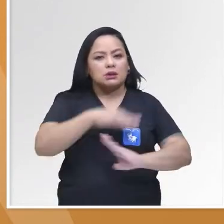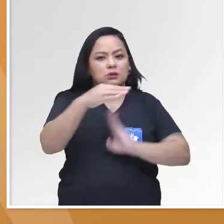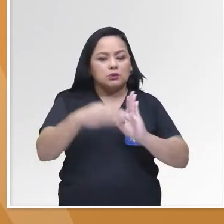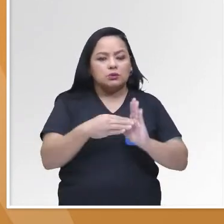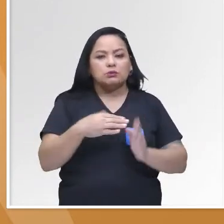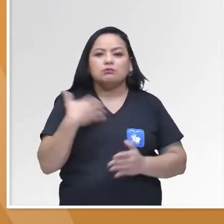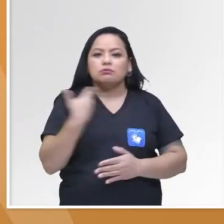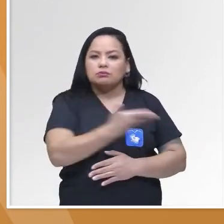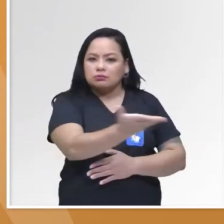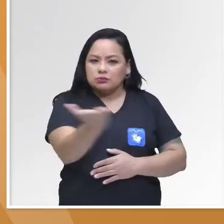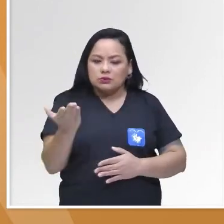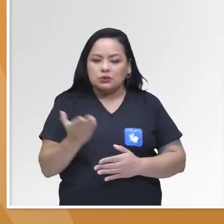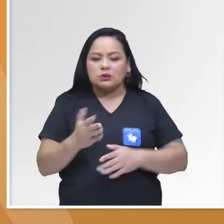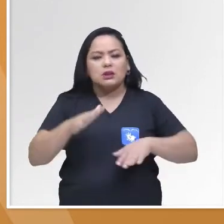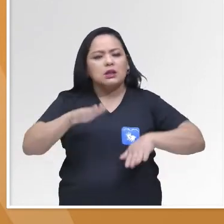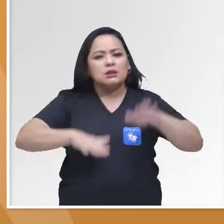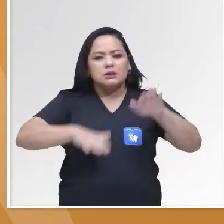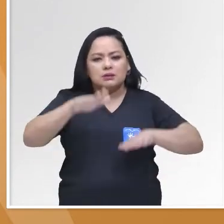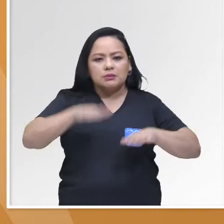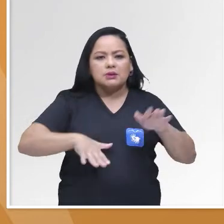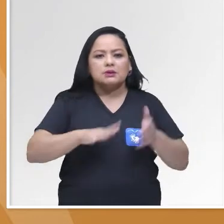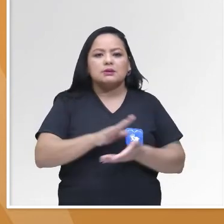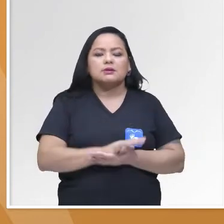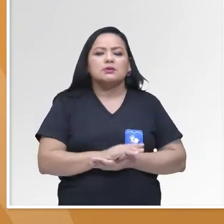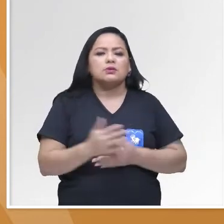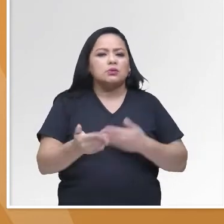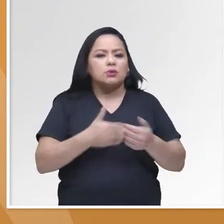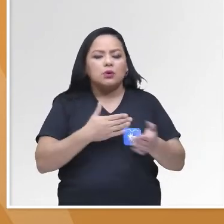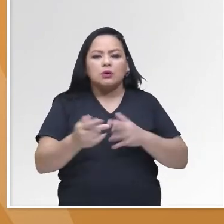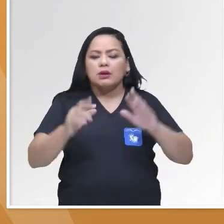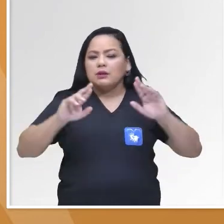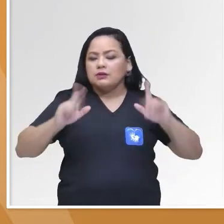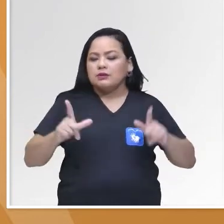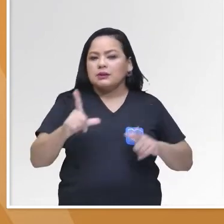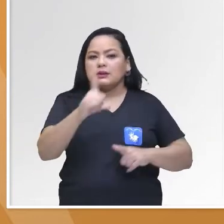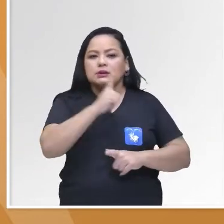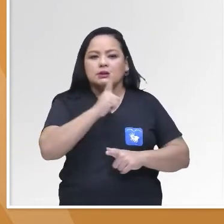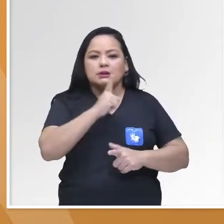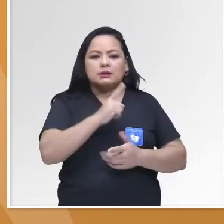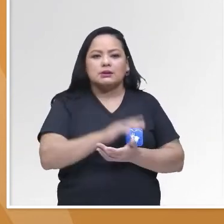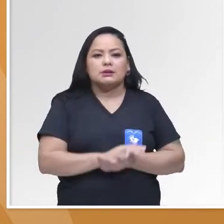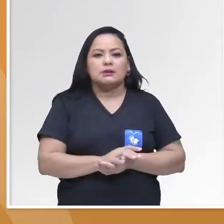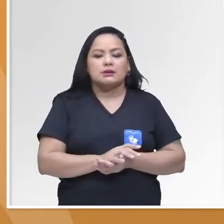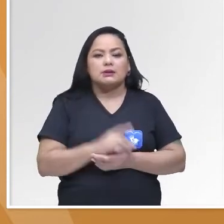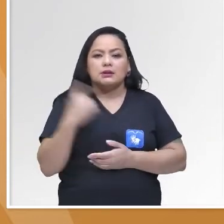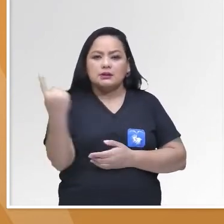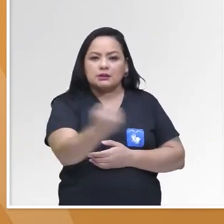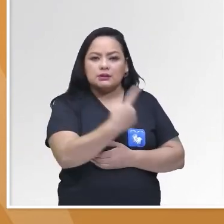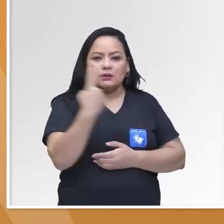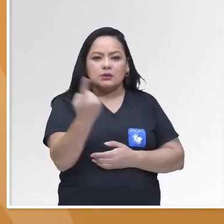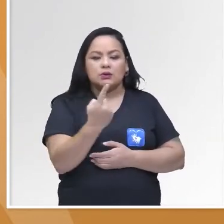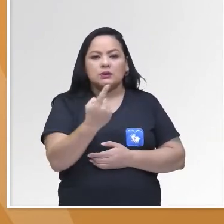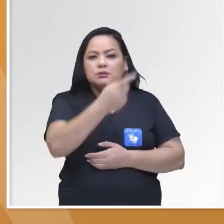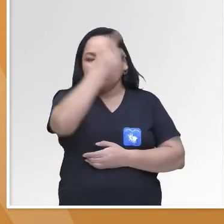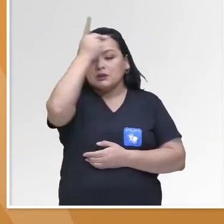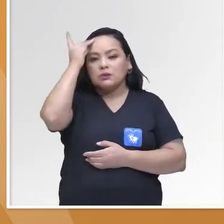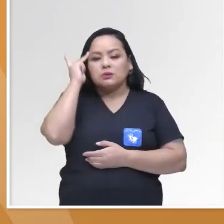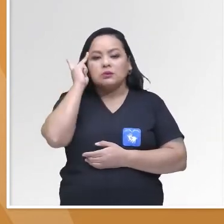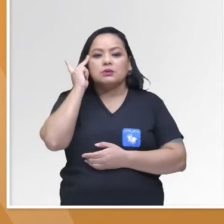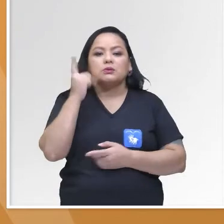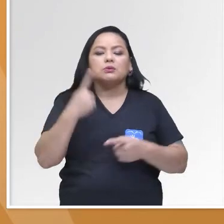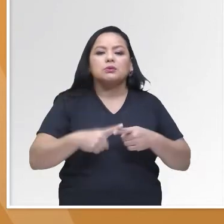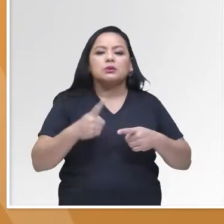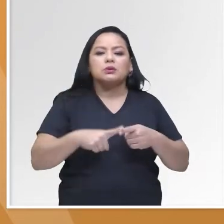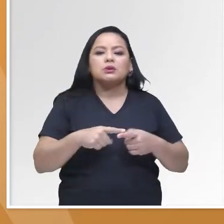seres humanos, independente de qualquer diferença que exista entre nós, entre as pessoas,